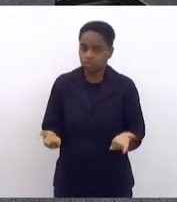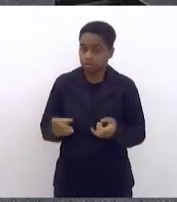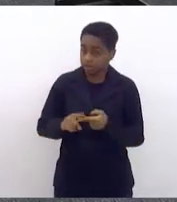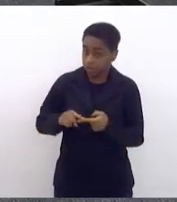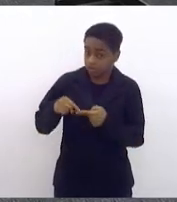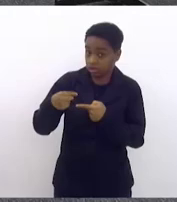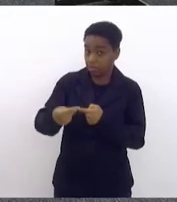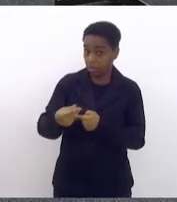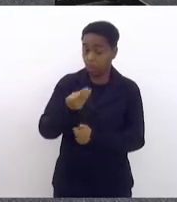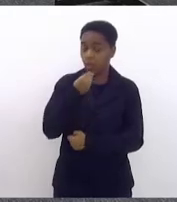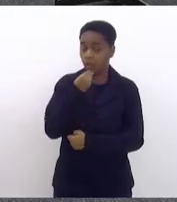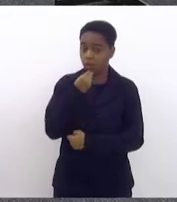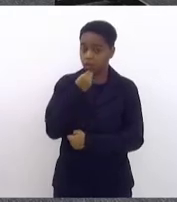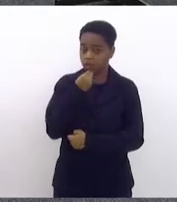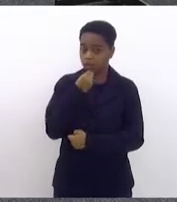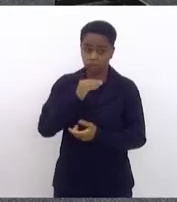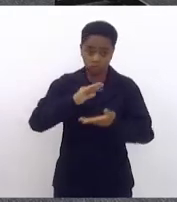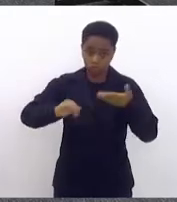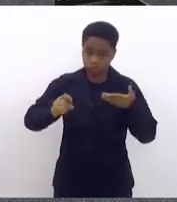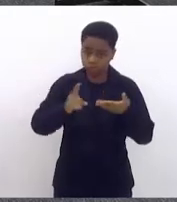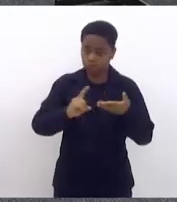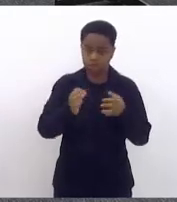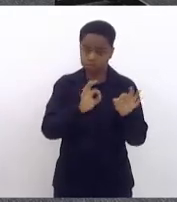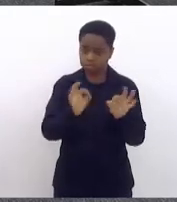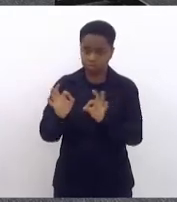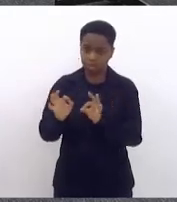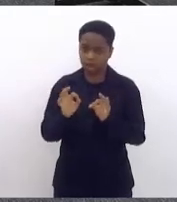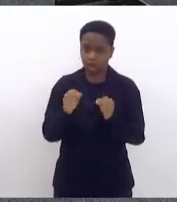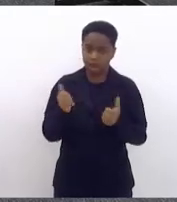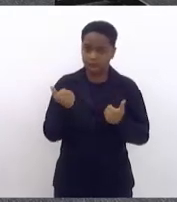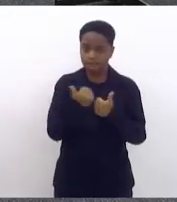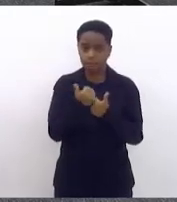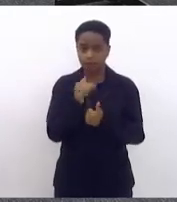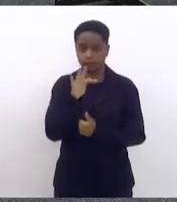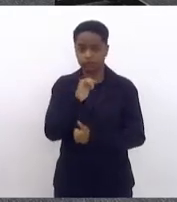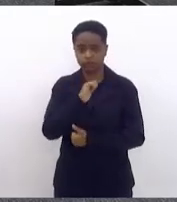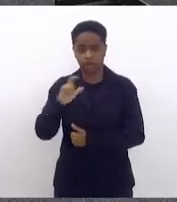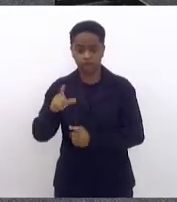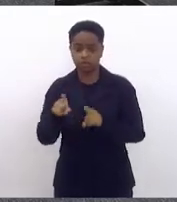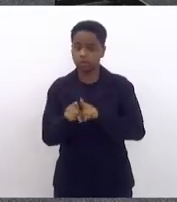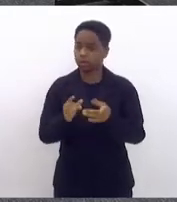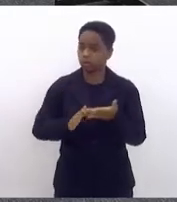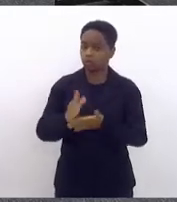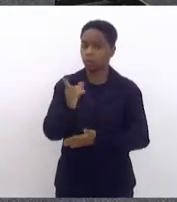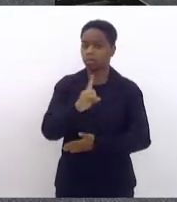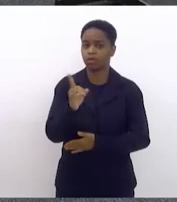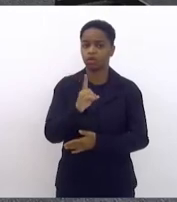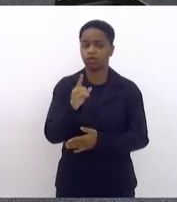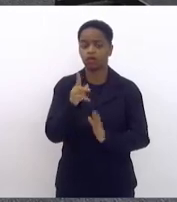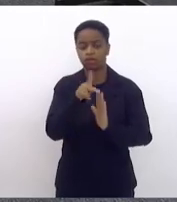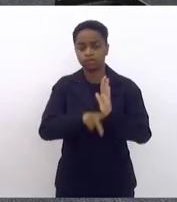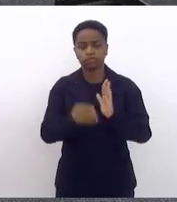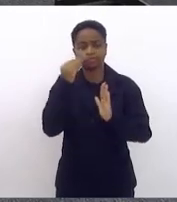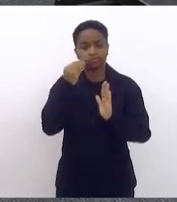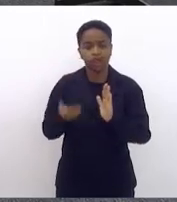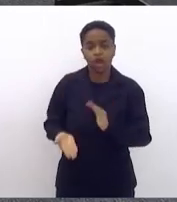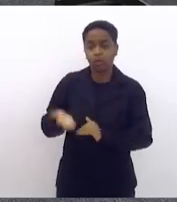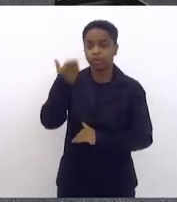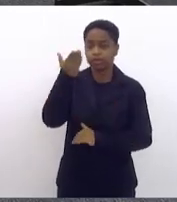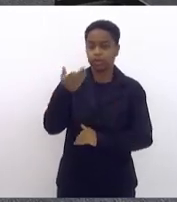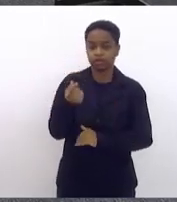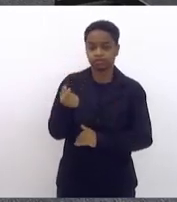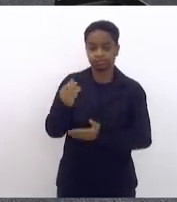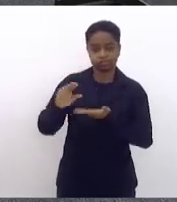claro, sem cortar benefício fiscal, sem aprovar projeto que aumenta a arrecadação, que é a oposição que faz, ao